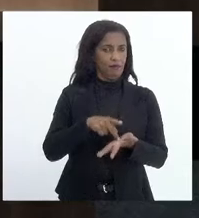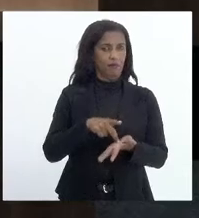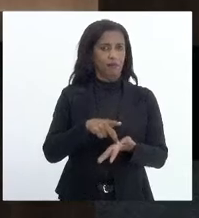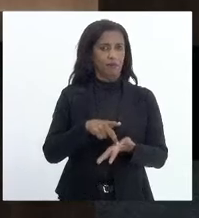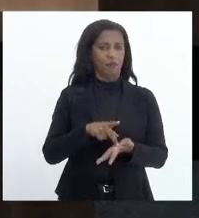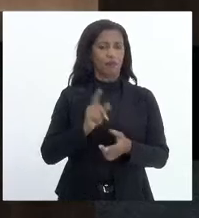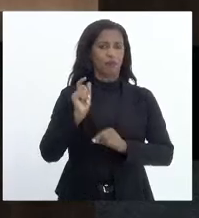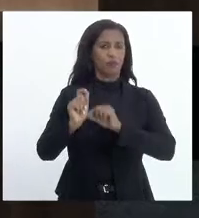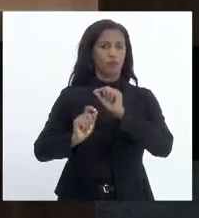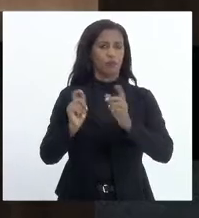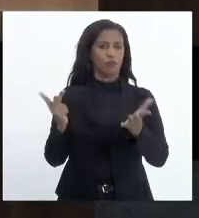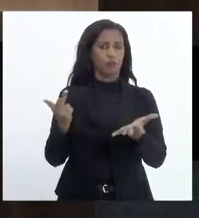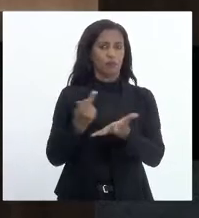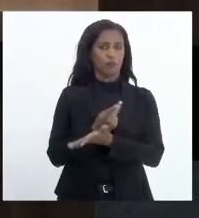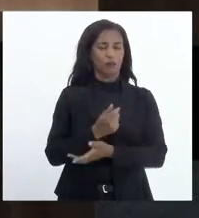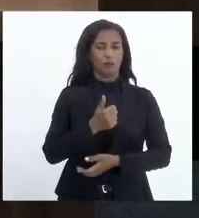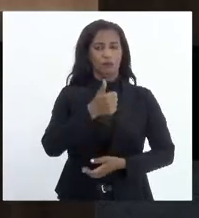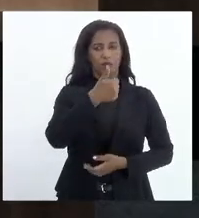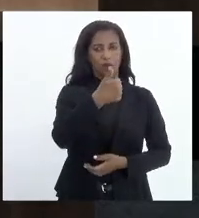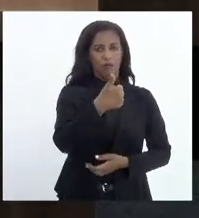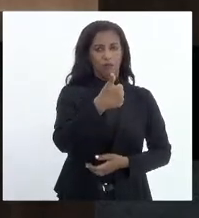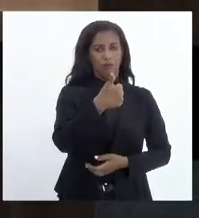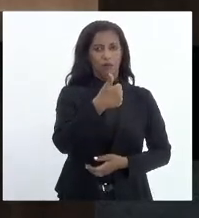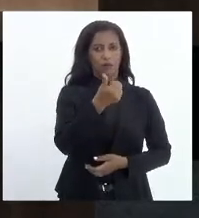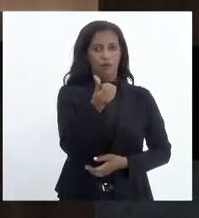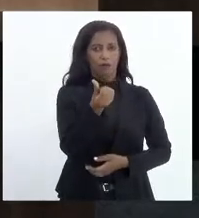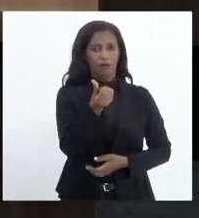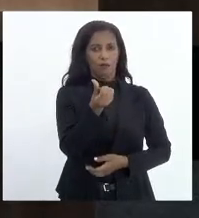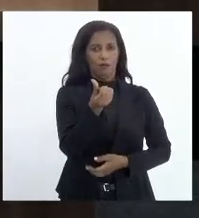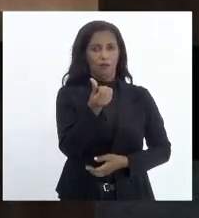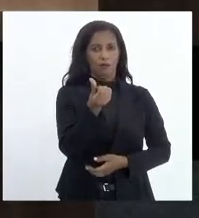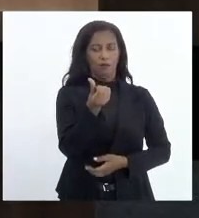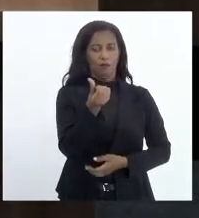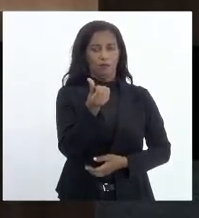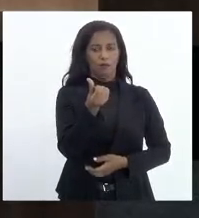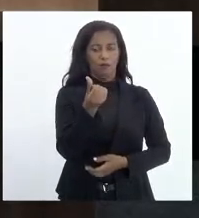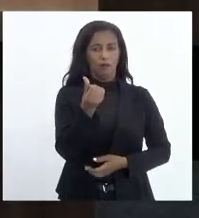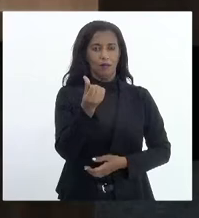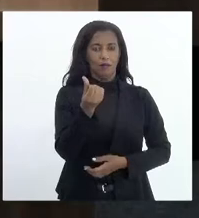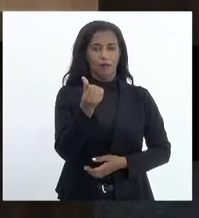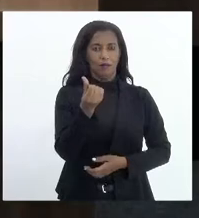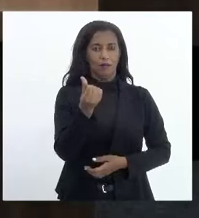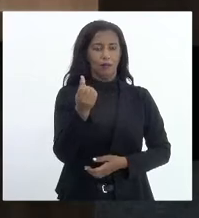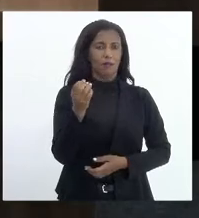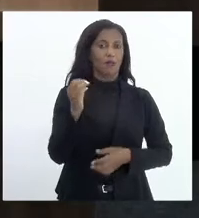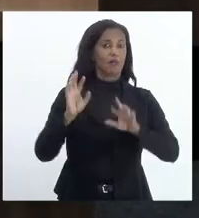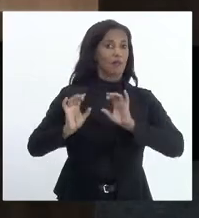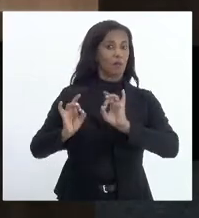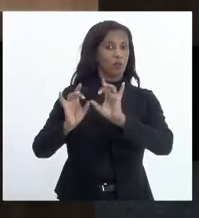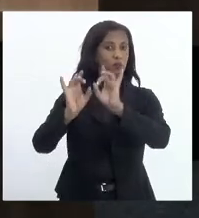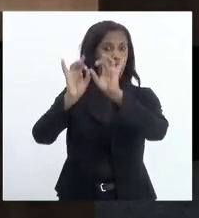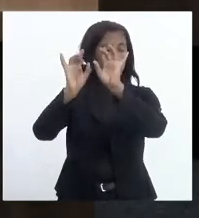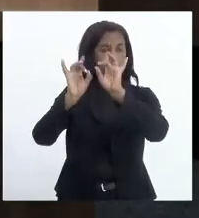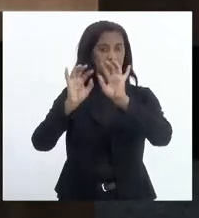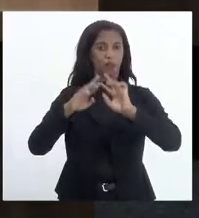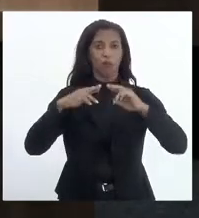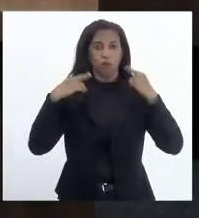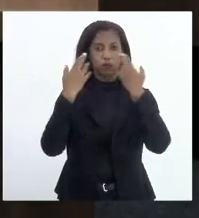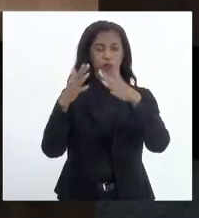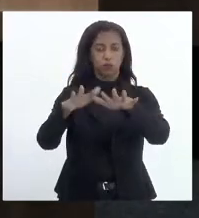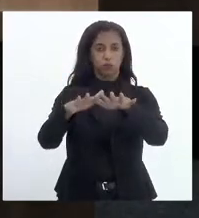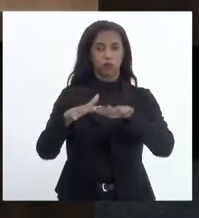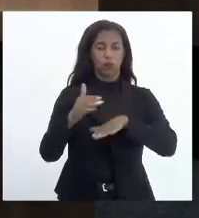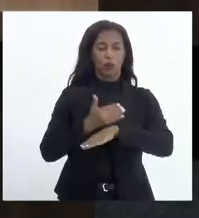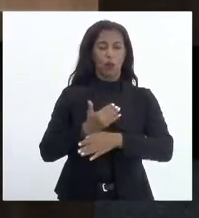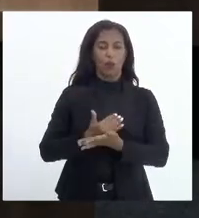o ocorrido na 166ª São extraordinária que